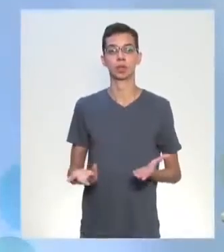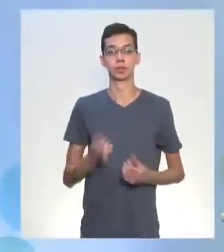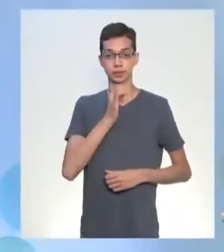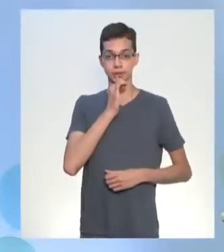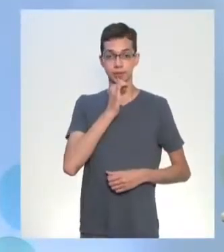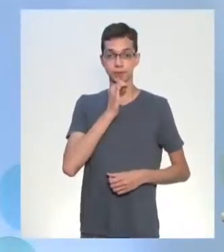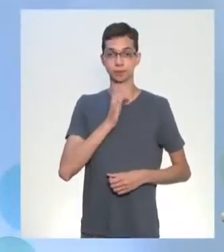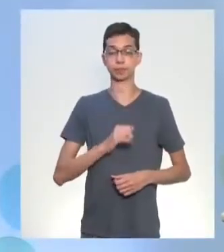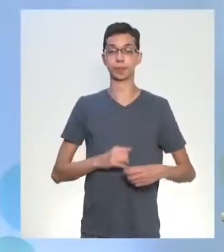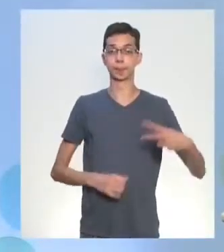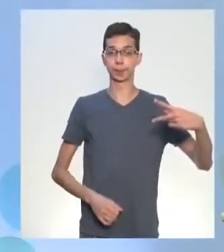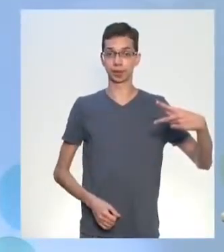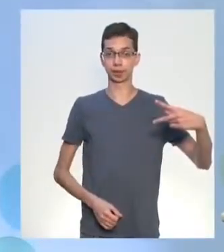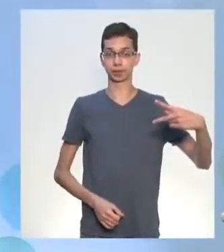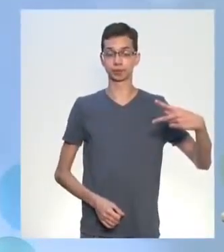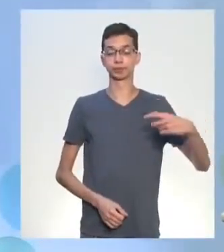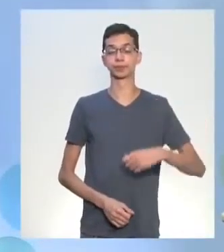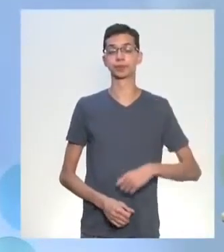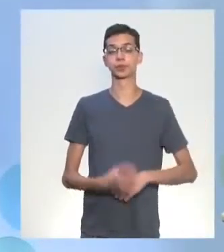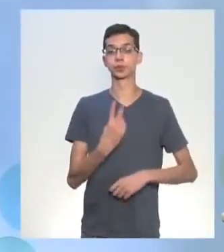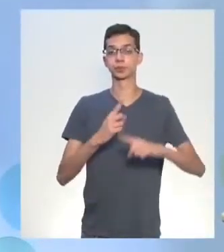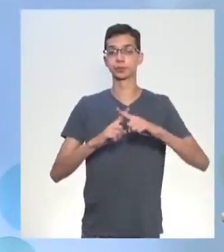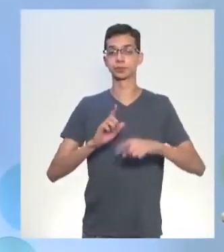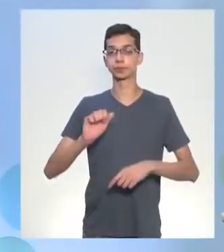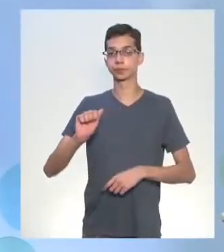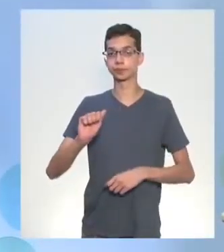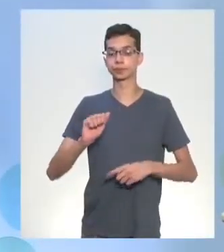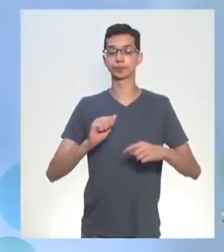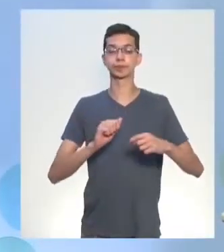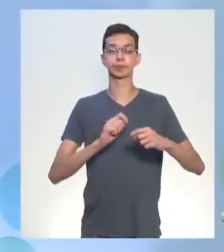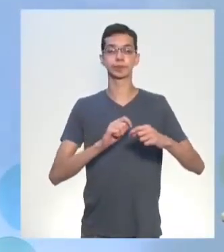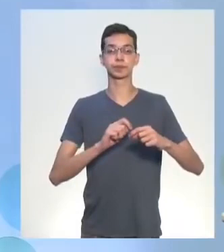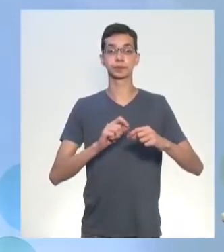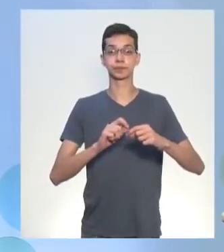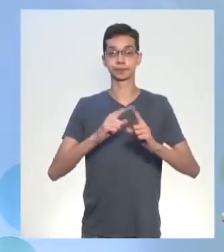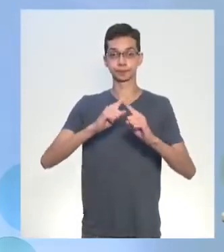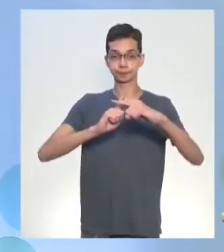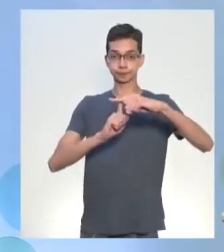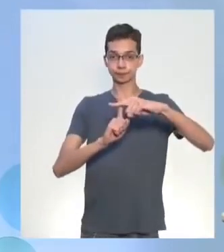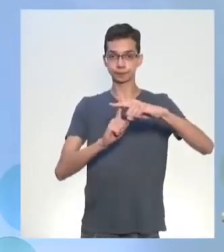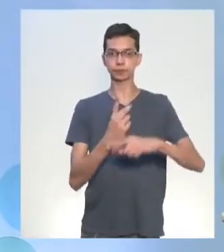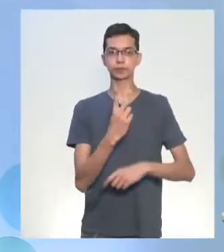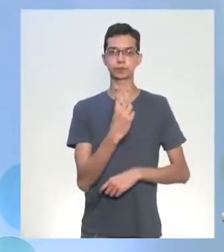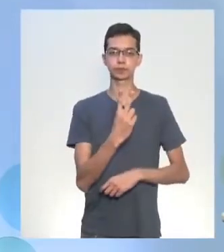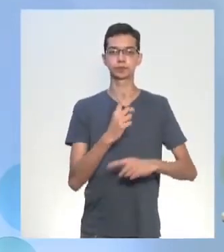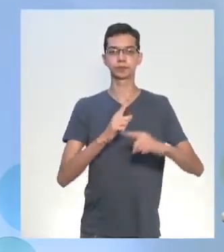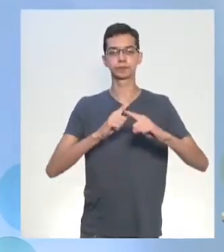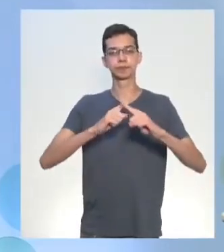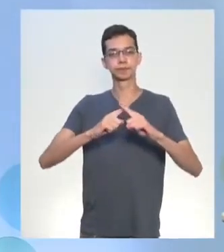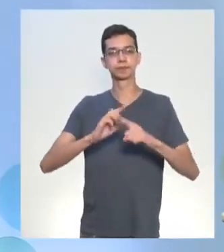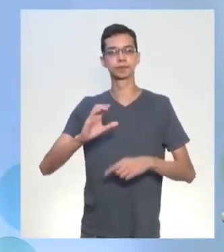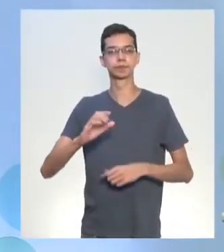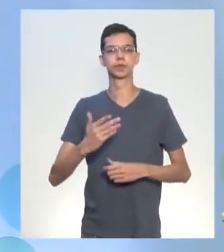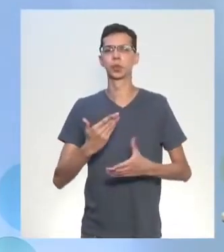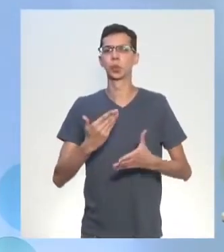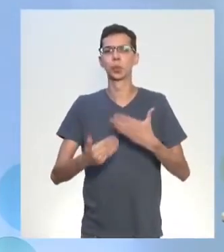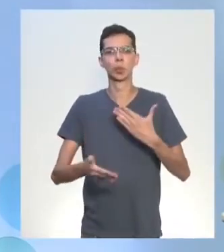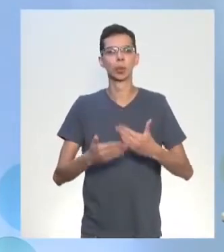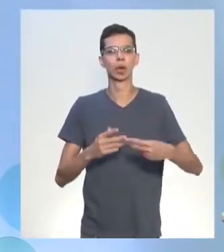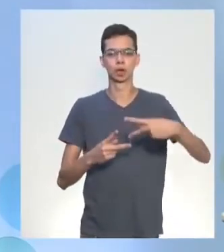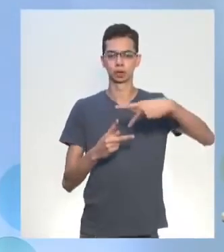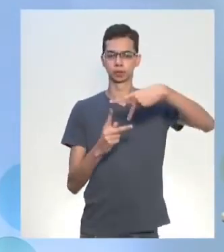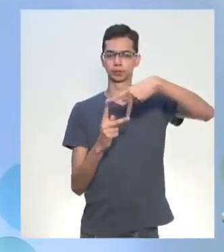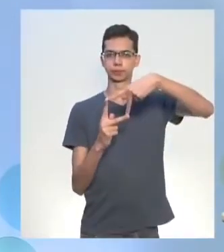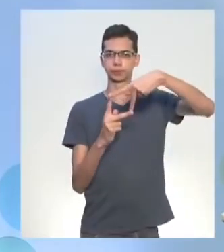2 vezes B, e a área é um lado vezes o outro, será que serve para qualquer quadrilátero? A gente já sabe, né? Qualquer não, serve